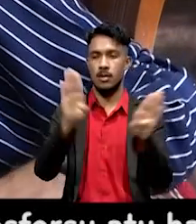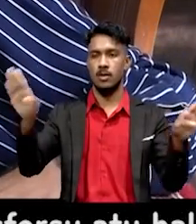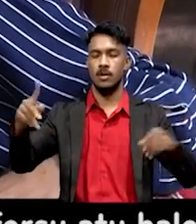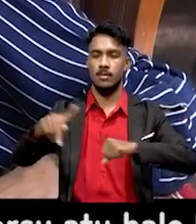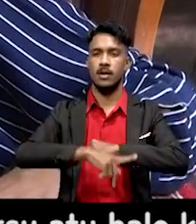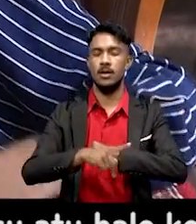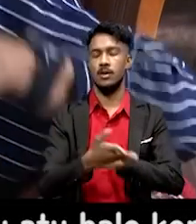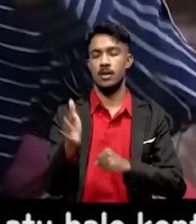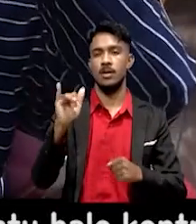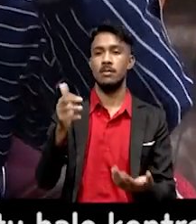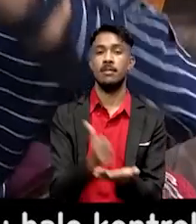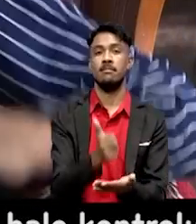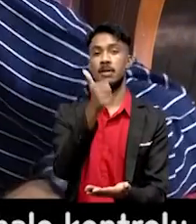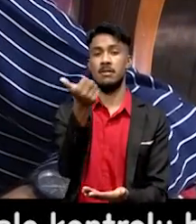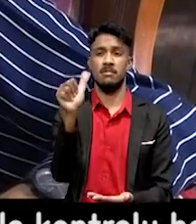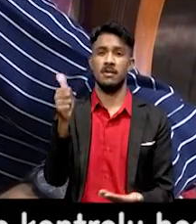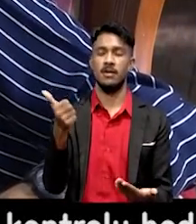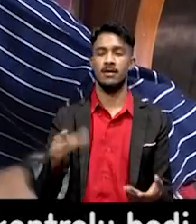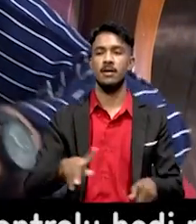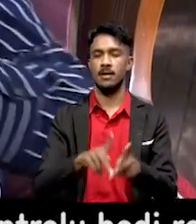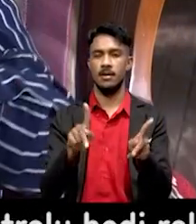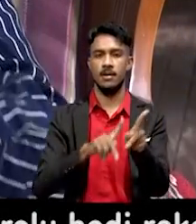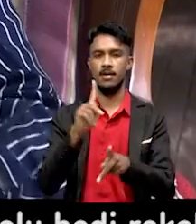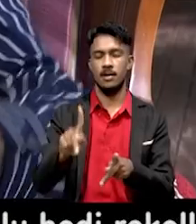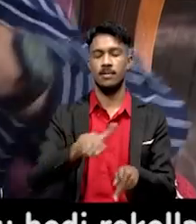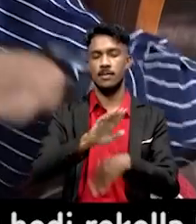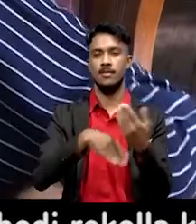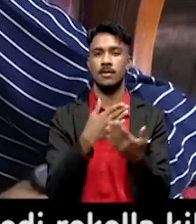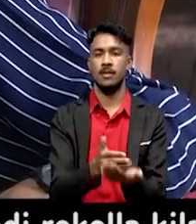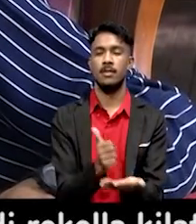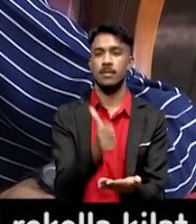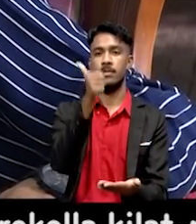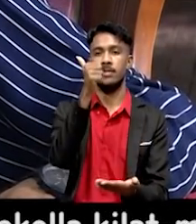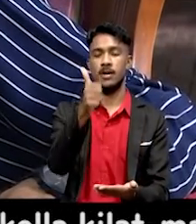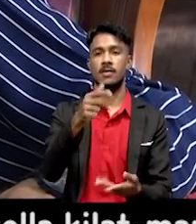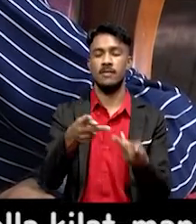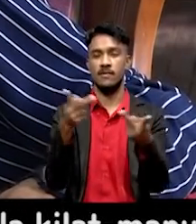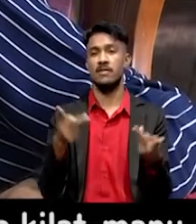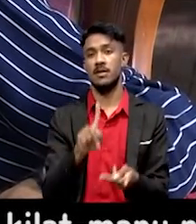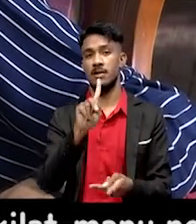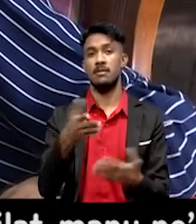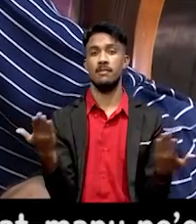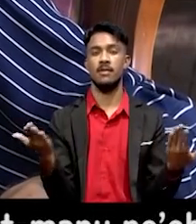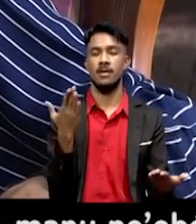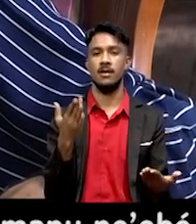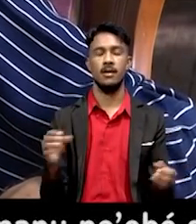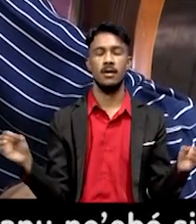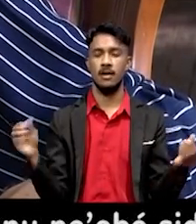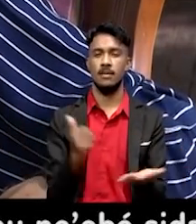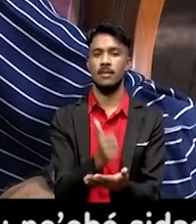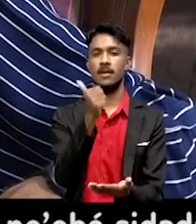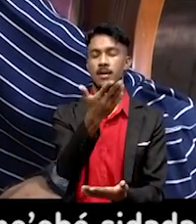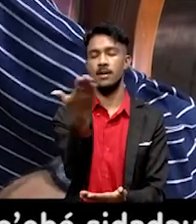ona calai autoridade nacional, e manante ona fatem e del calai. Ah, se la maná, aí me